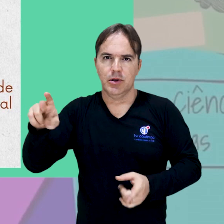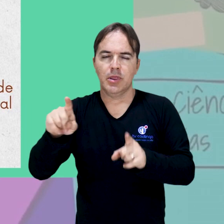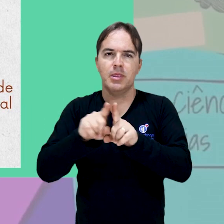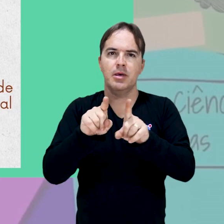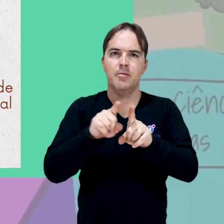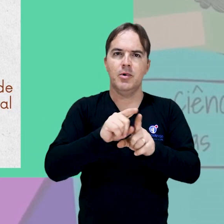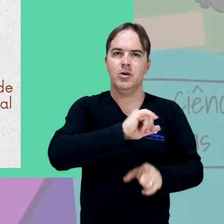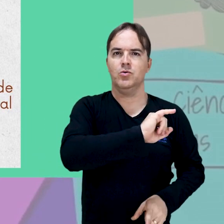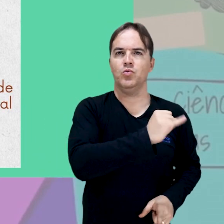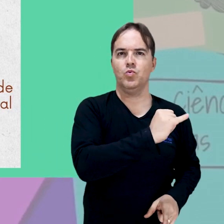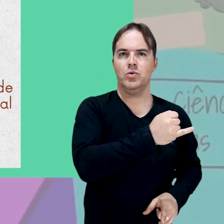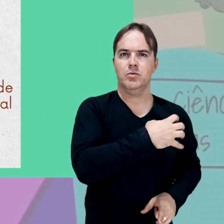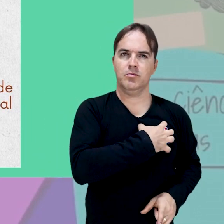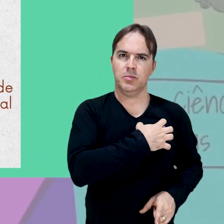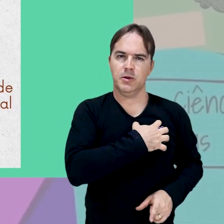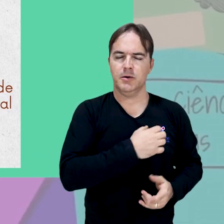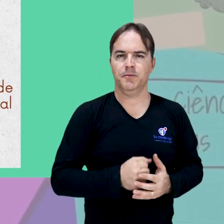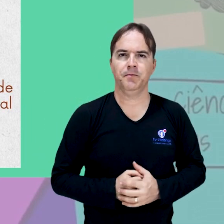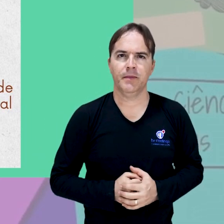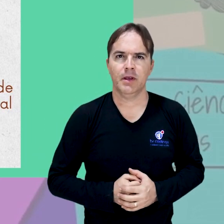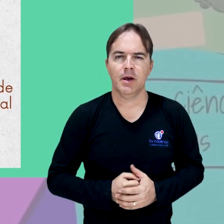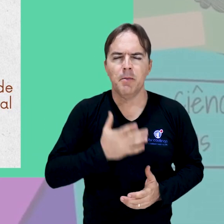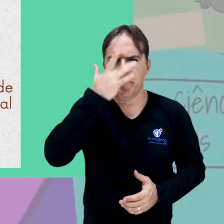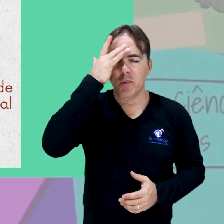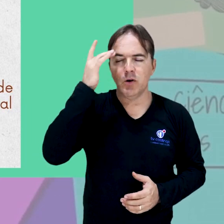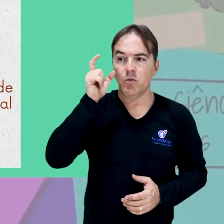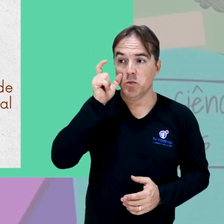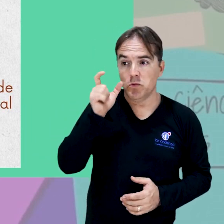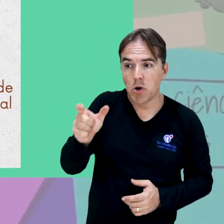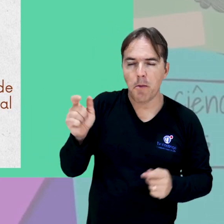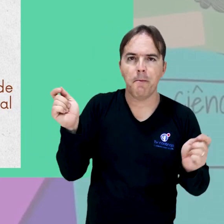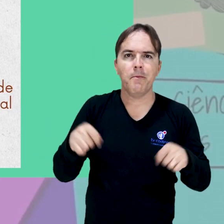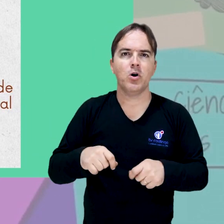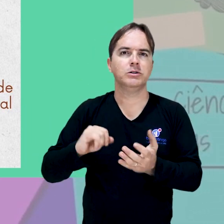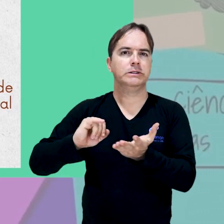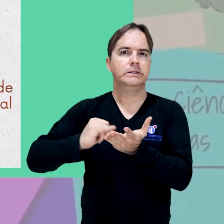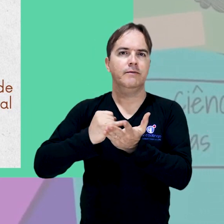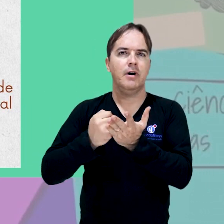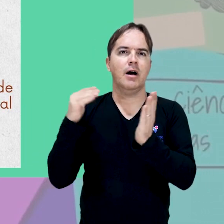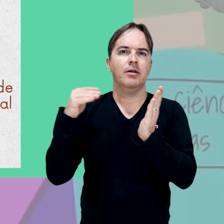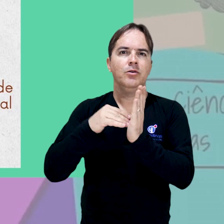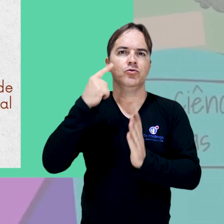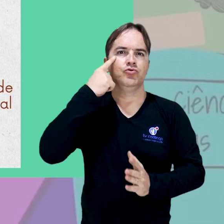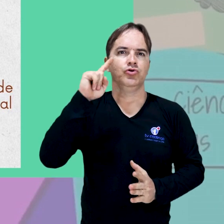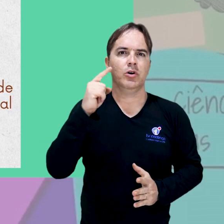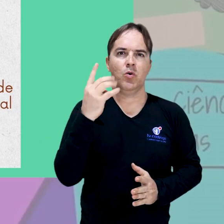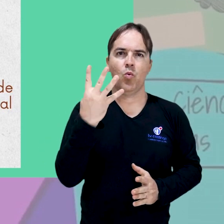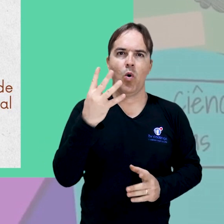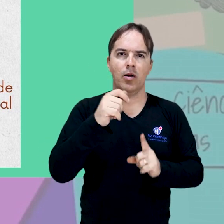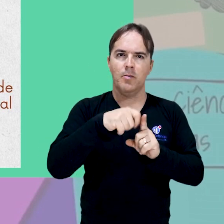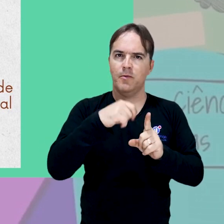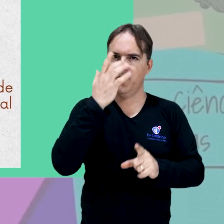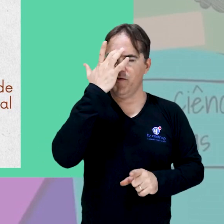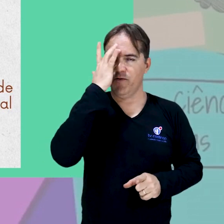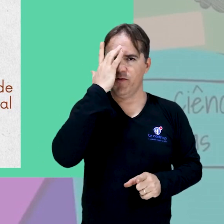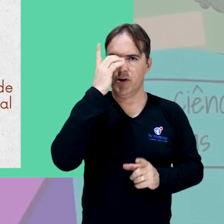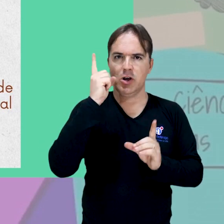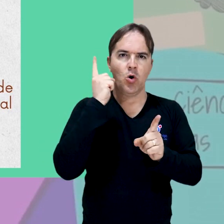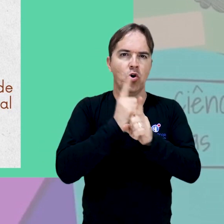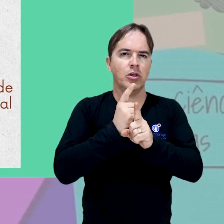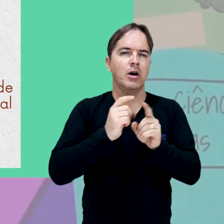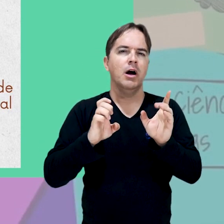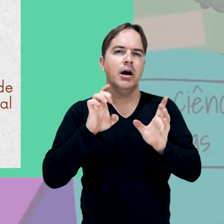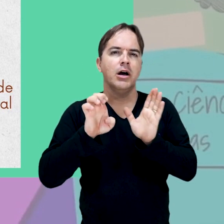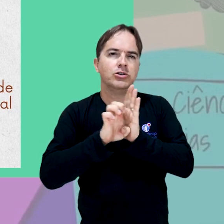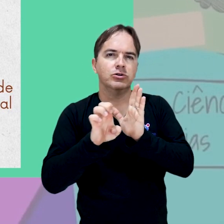interessados podem se inscrever até 4 de fevereiro para mais informações acesse o edital disponível na